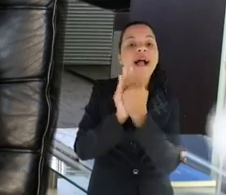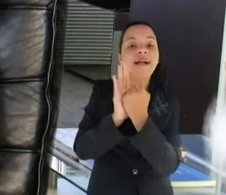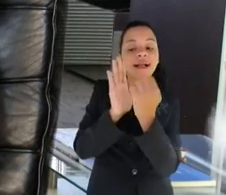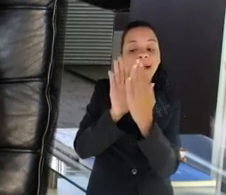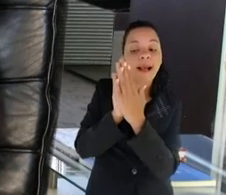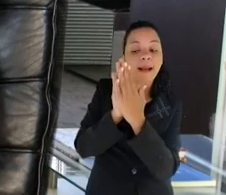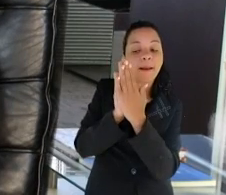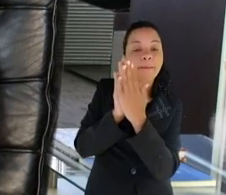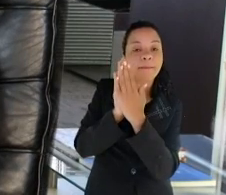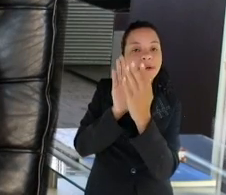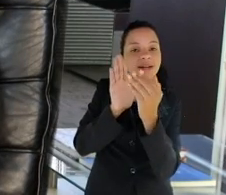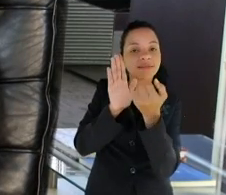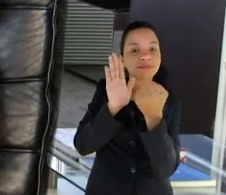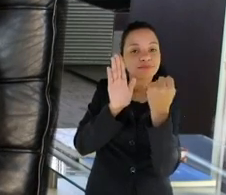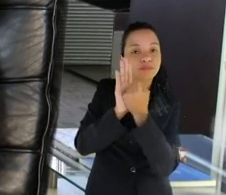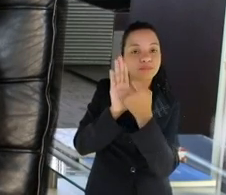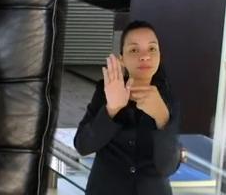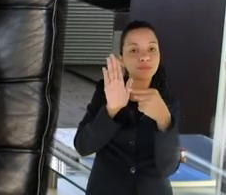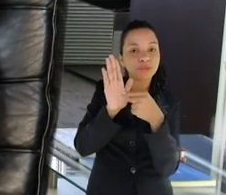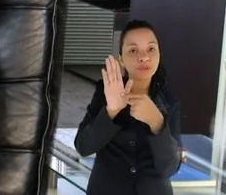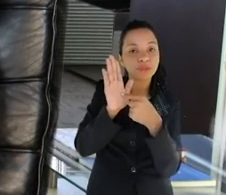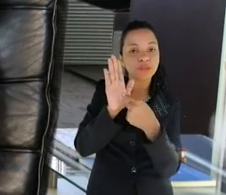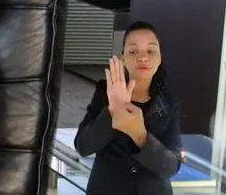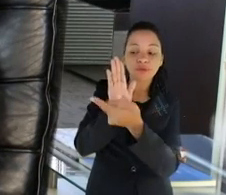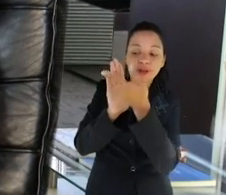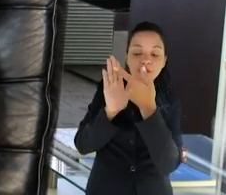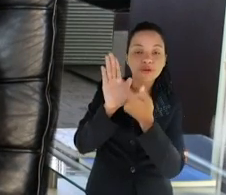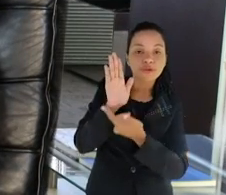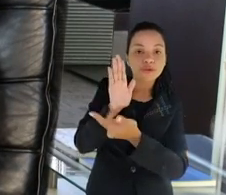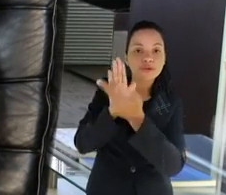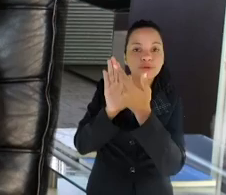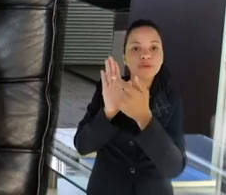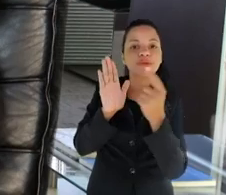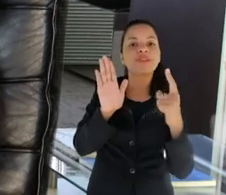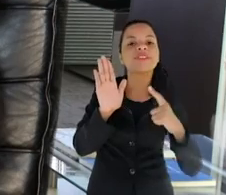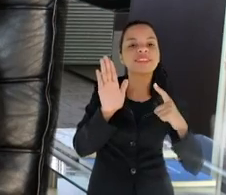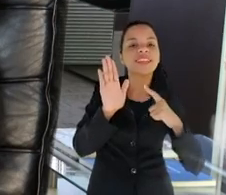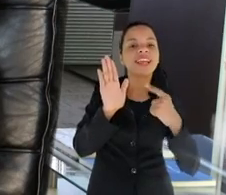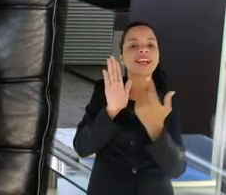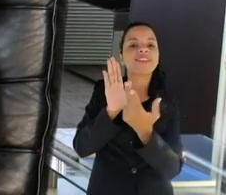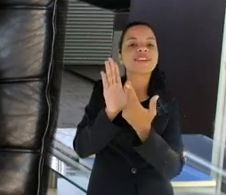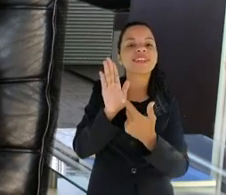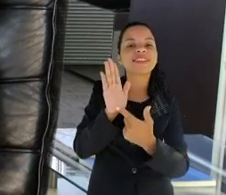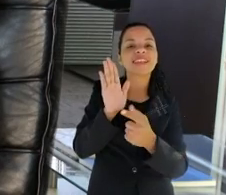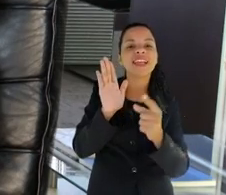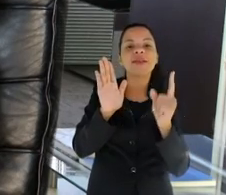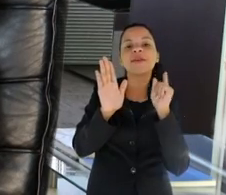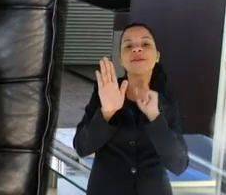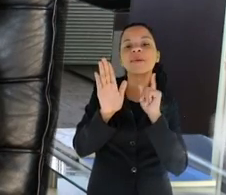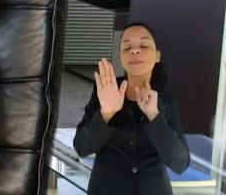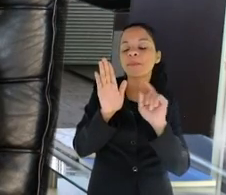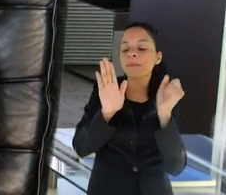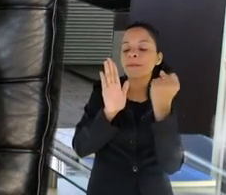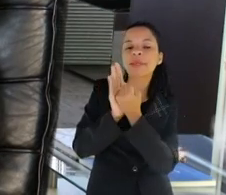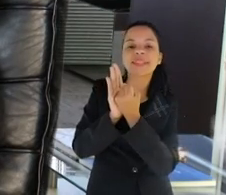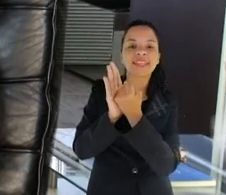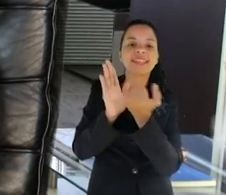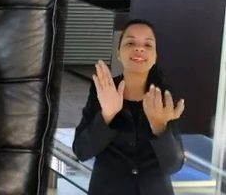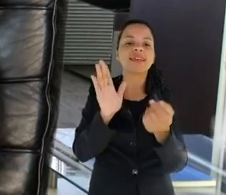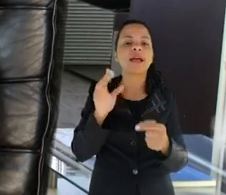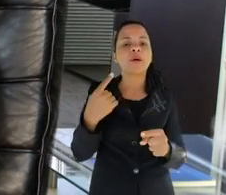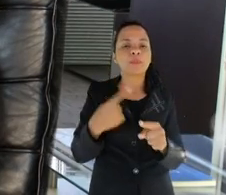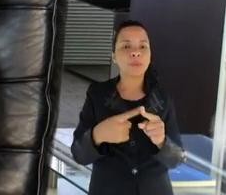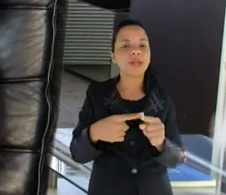da sinopse, Leona Fontes, colocou a mineirinha Couto, porque eu nunca deixei o meu lado mineiro